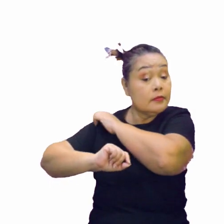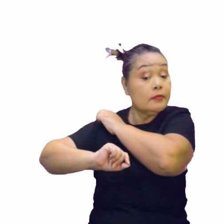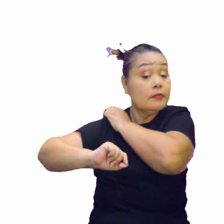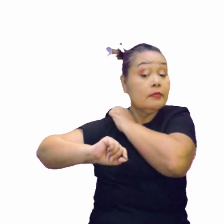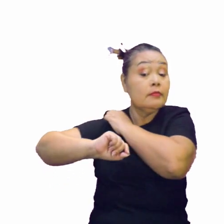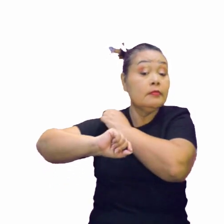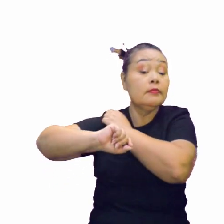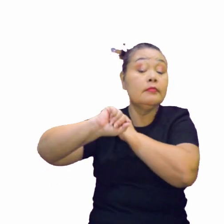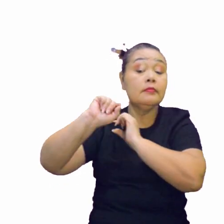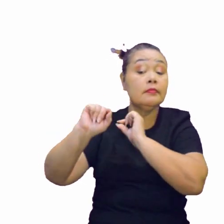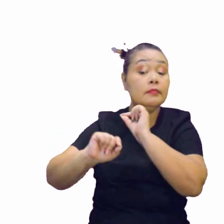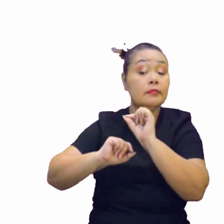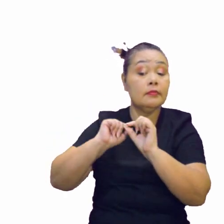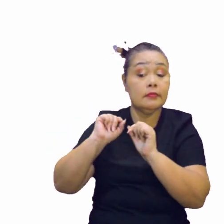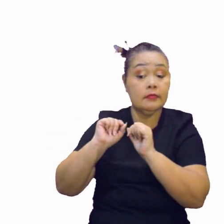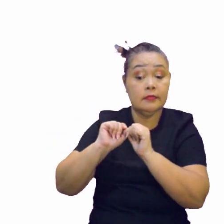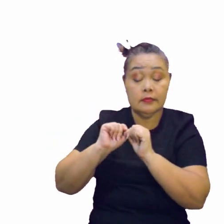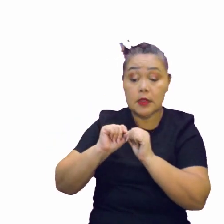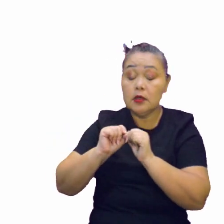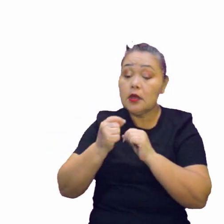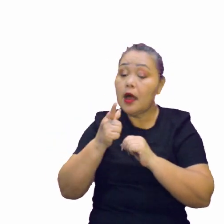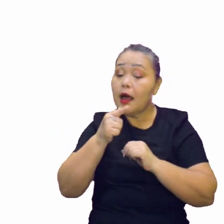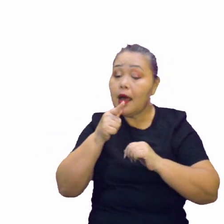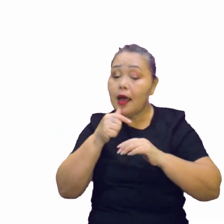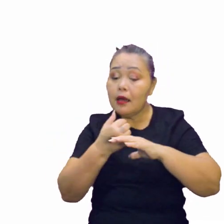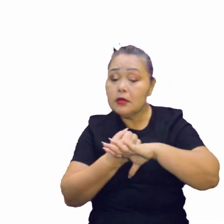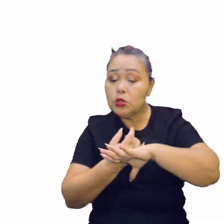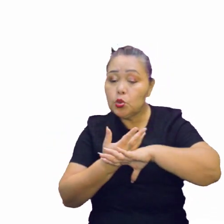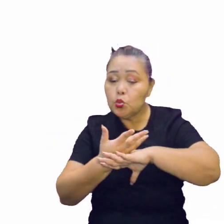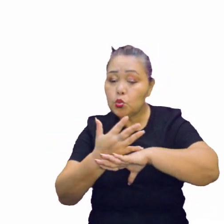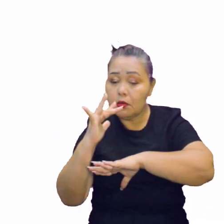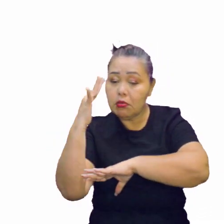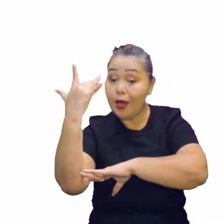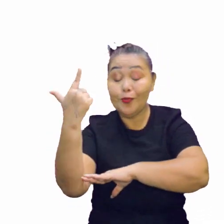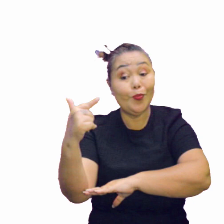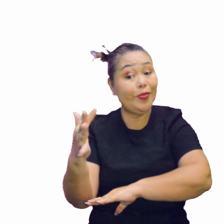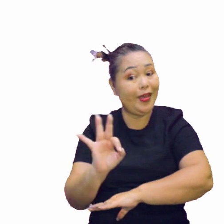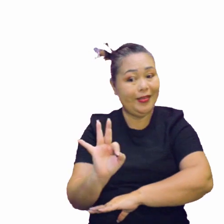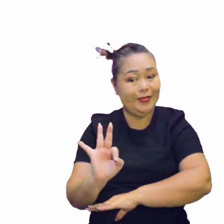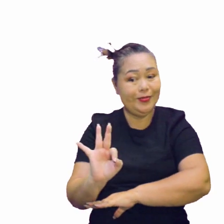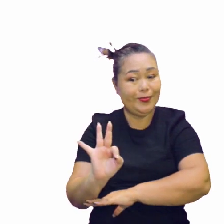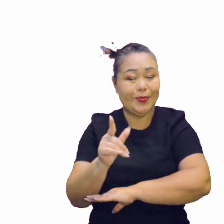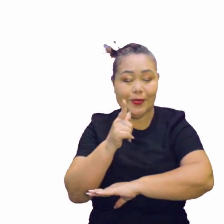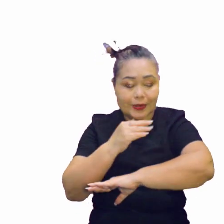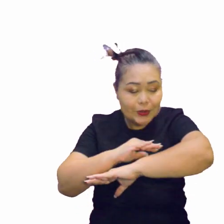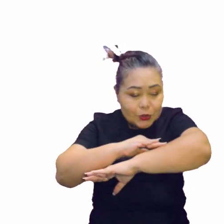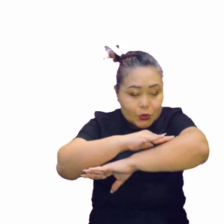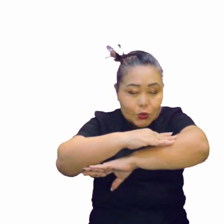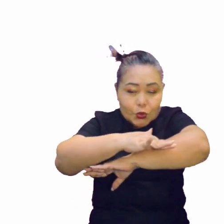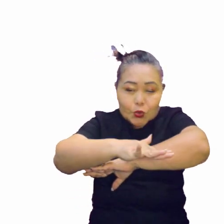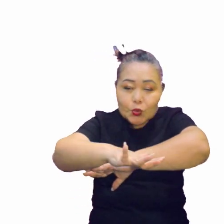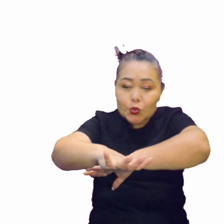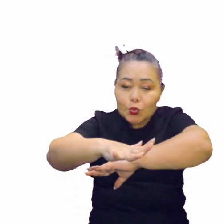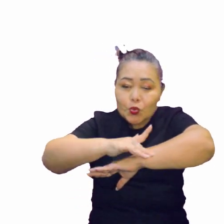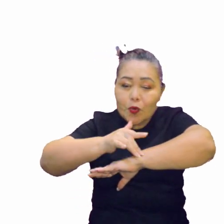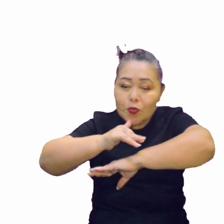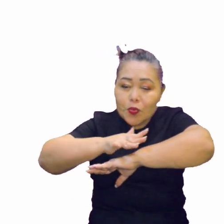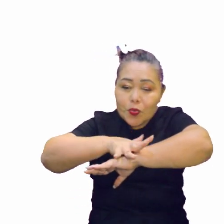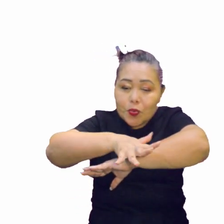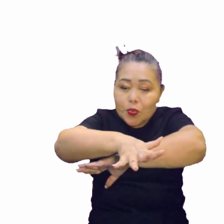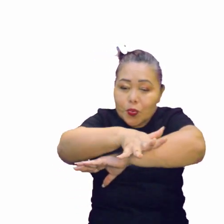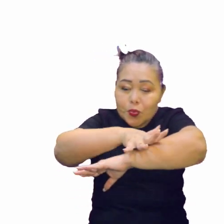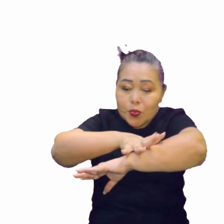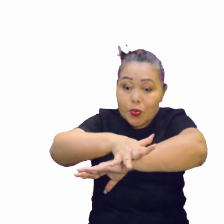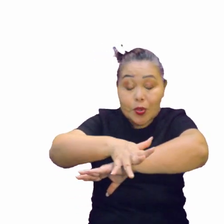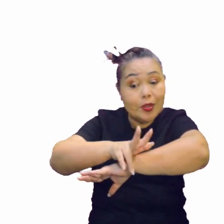de sistema de irrigação, porque na floresta você não tem isso. Na floresta, quem faz essa